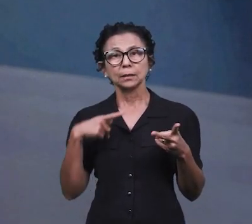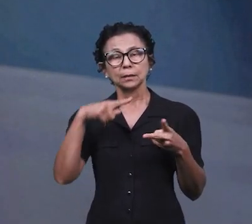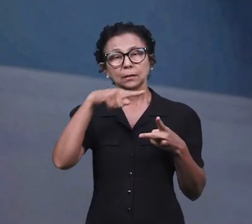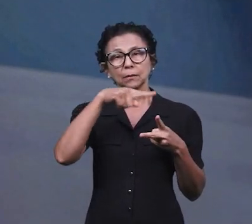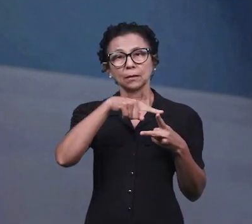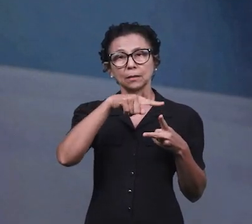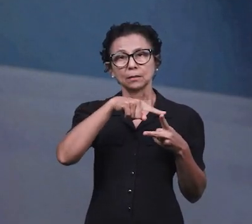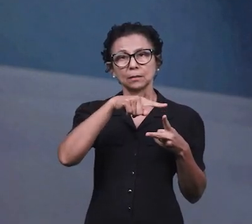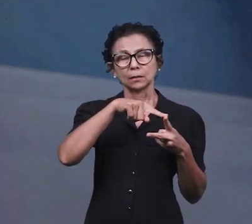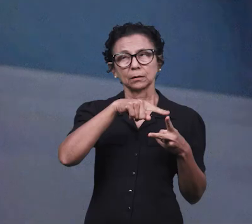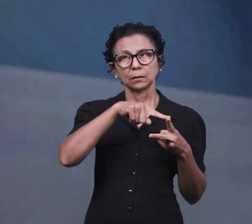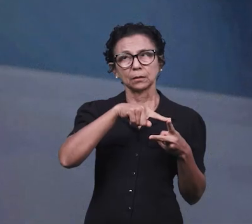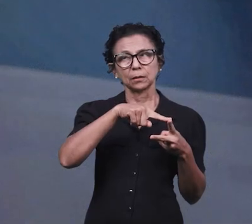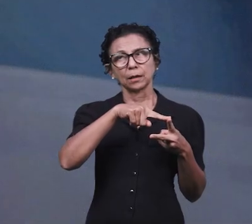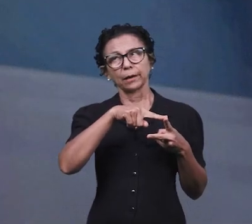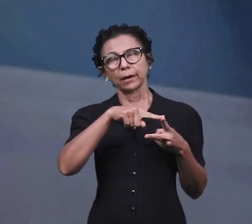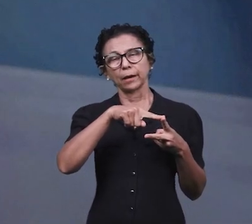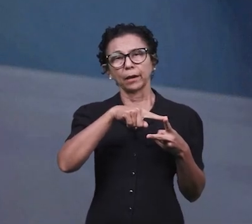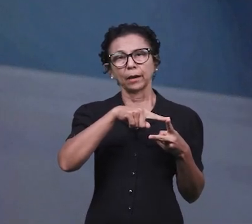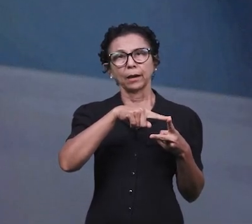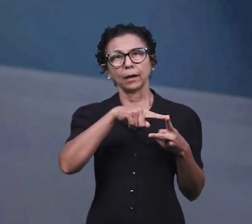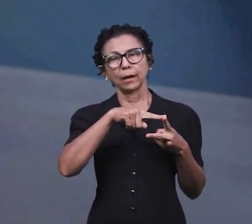é uma inteligência